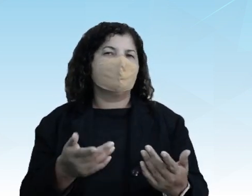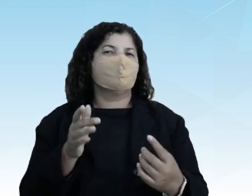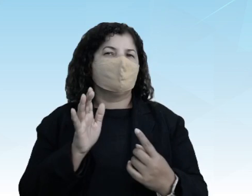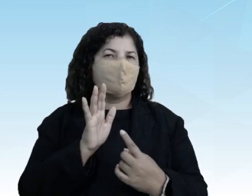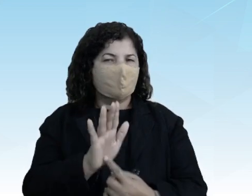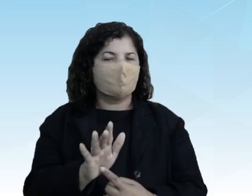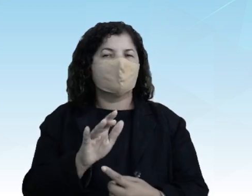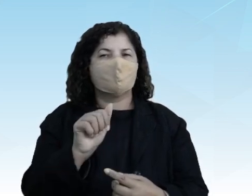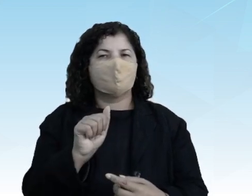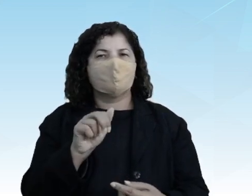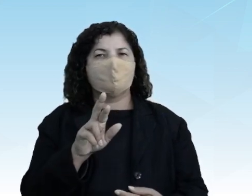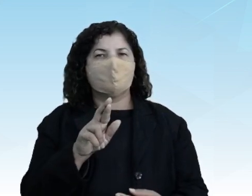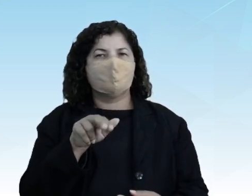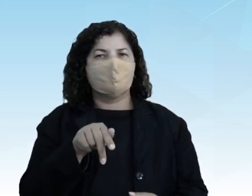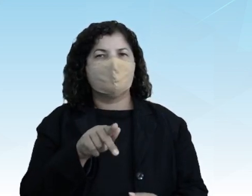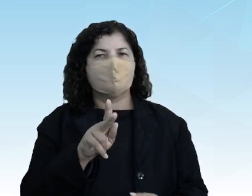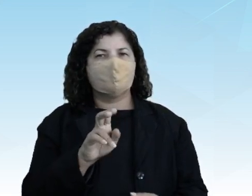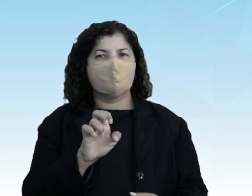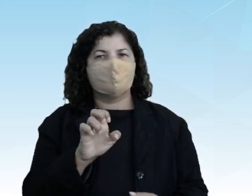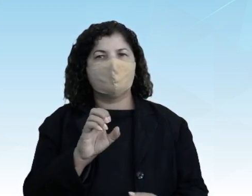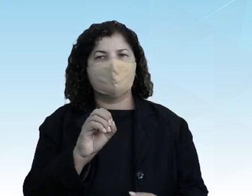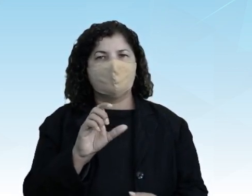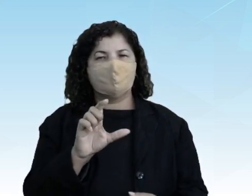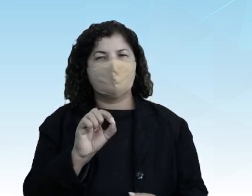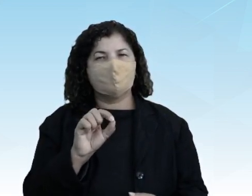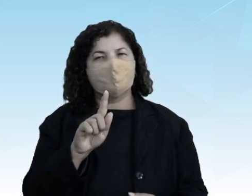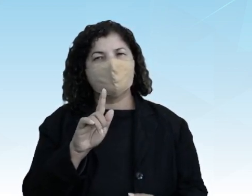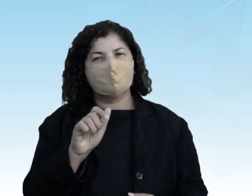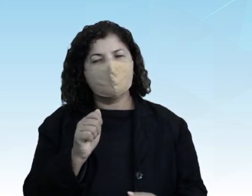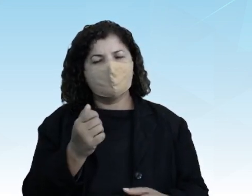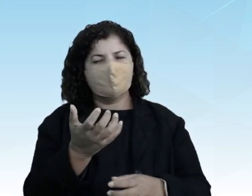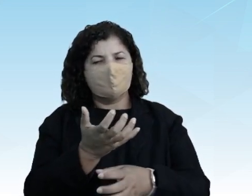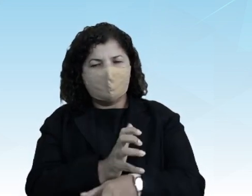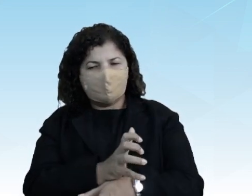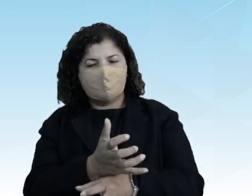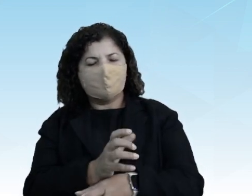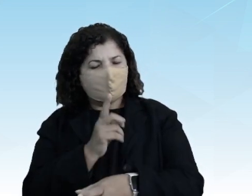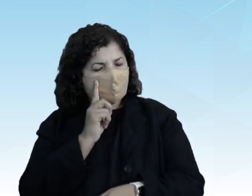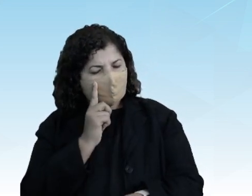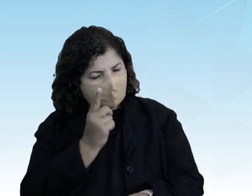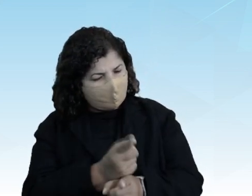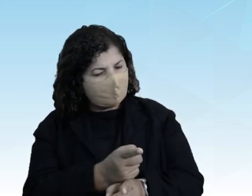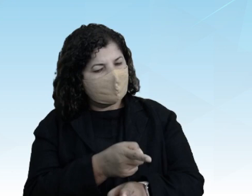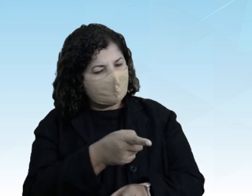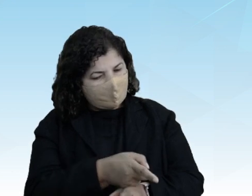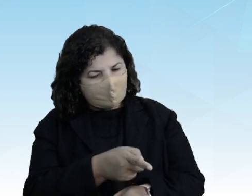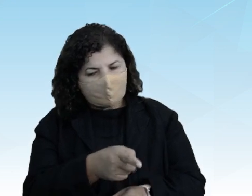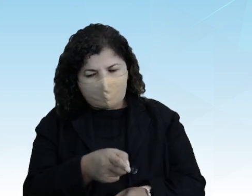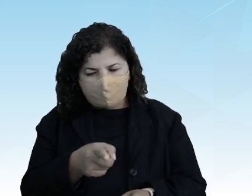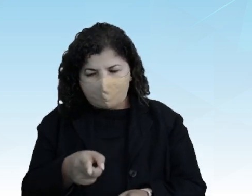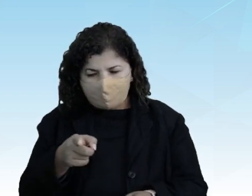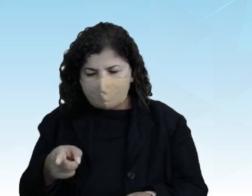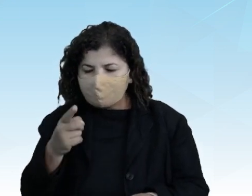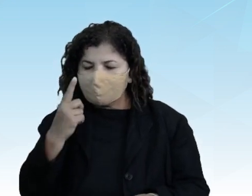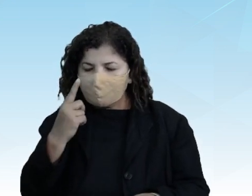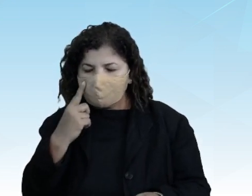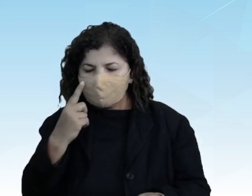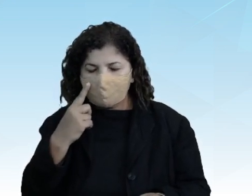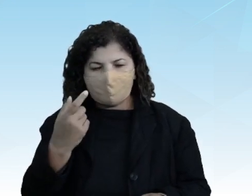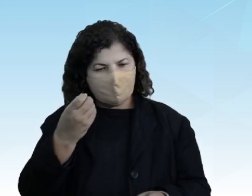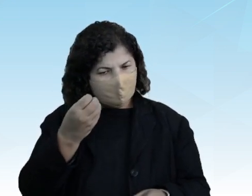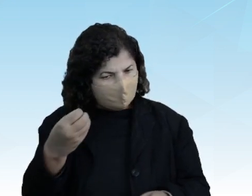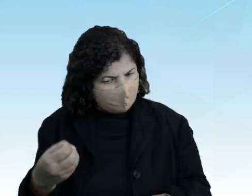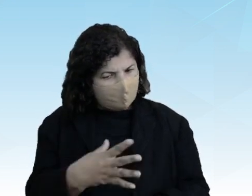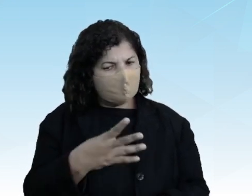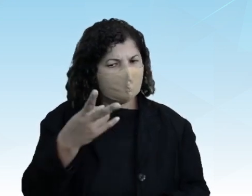mostra isso, né? Os fósseis encontrados, cada fóssil encontrado, né? Então, na realidade, traz uma nova